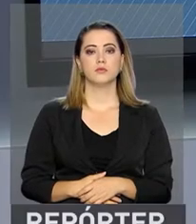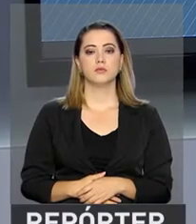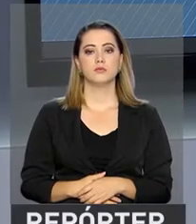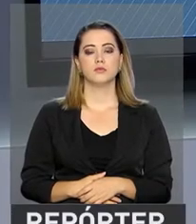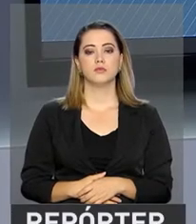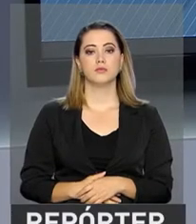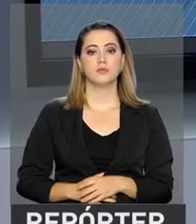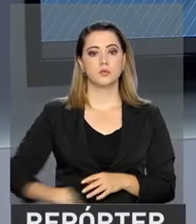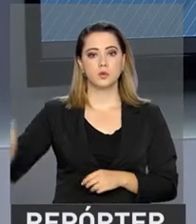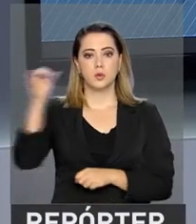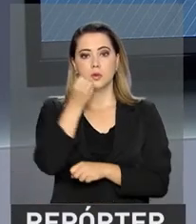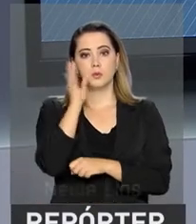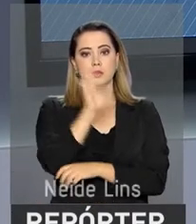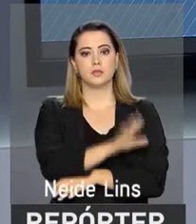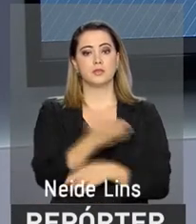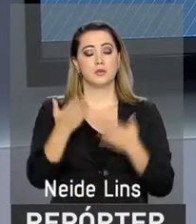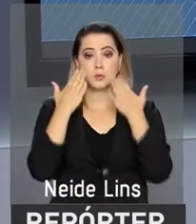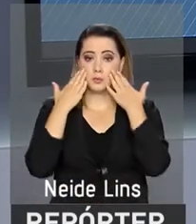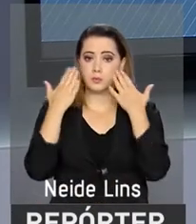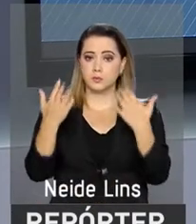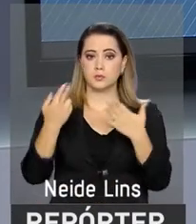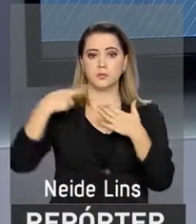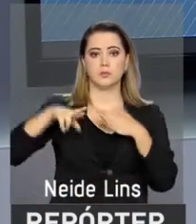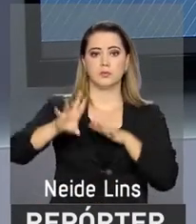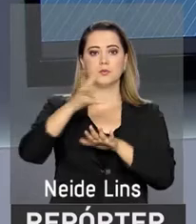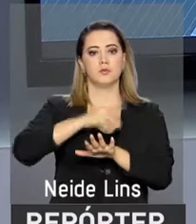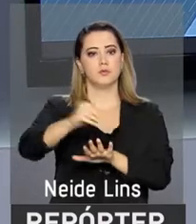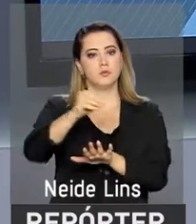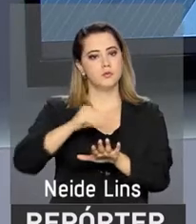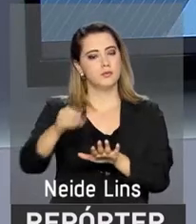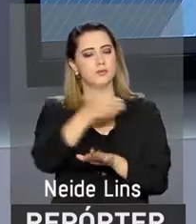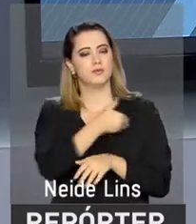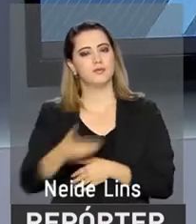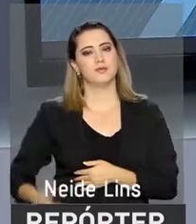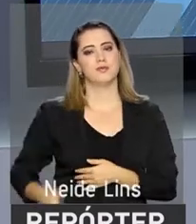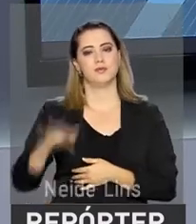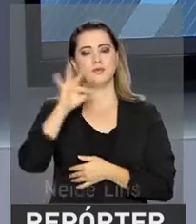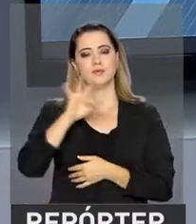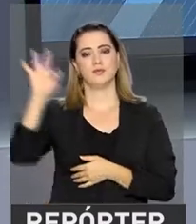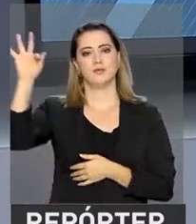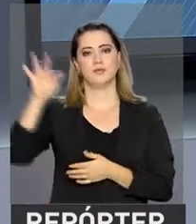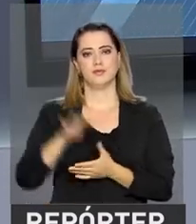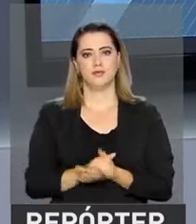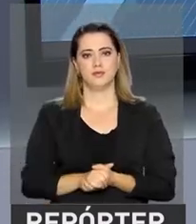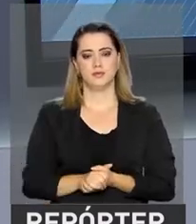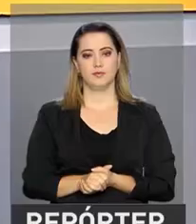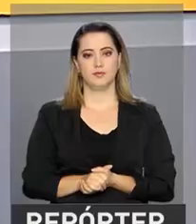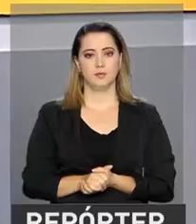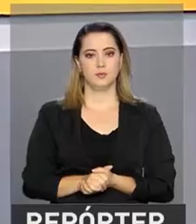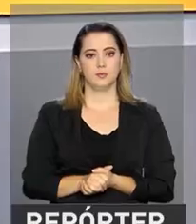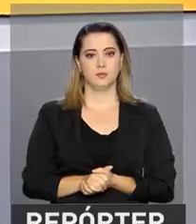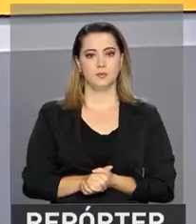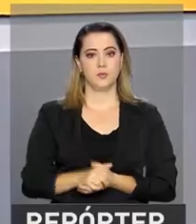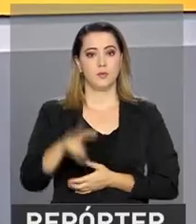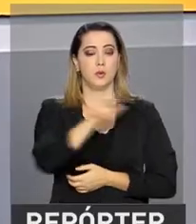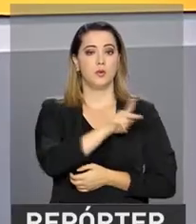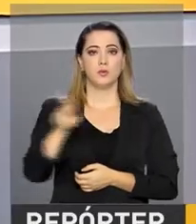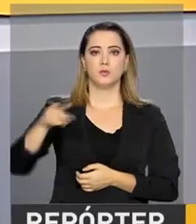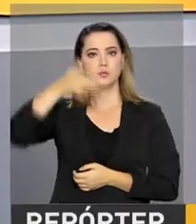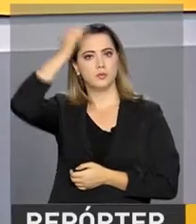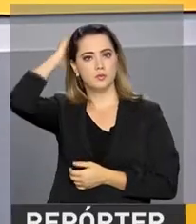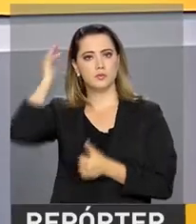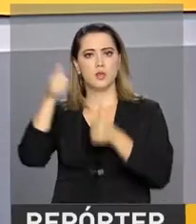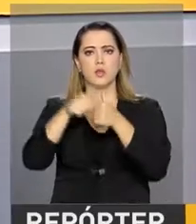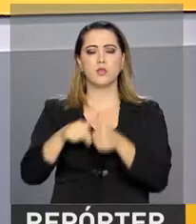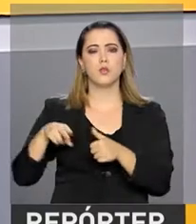olá boa tarde no ar o repórter nbr com as notícias do governo federal o presidente michel